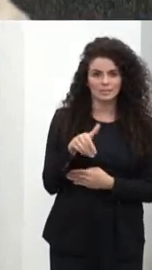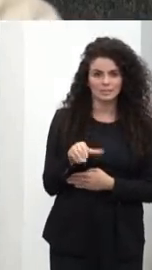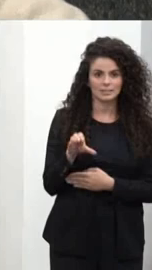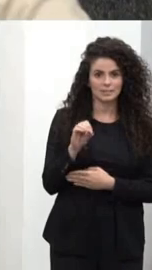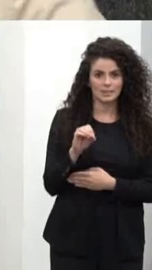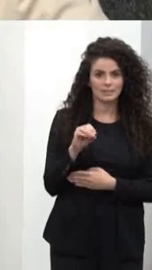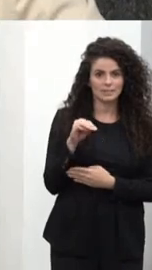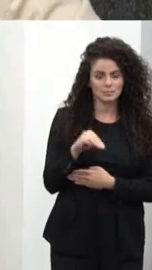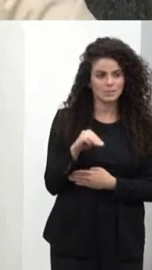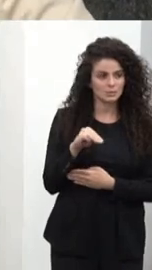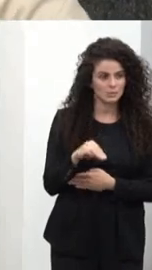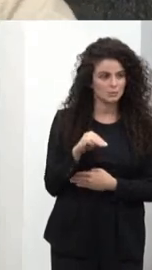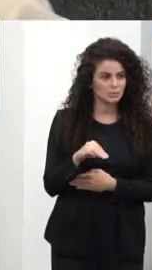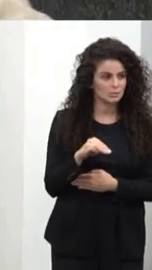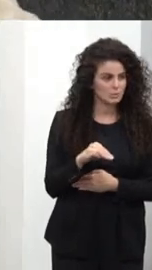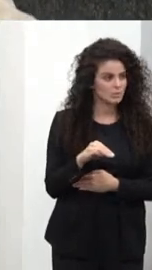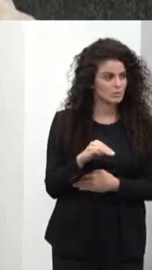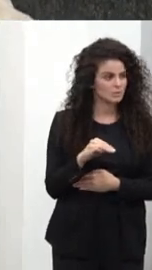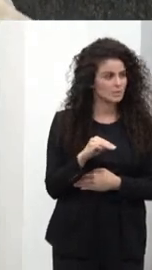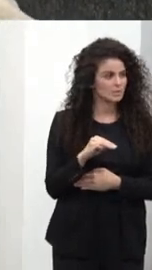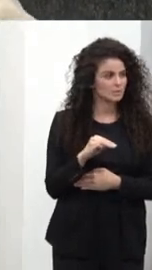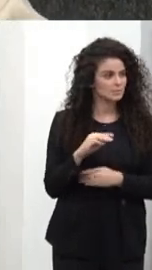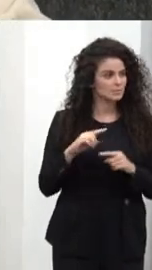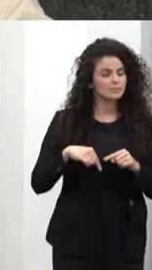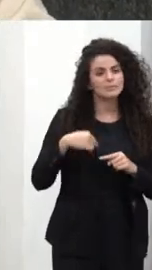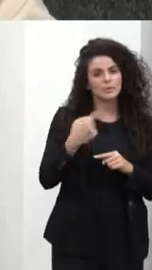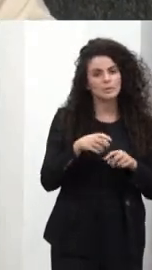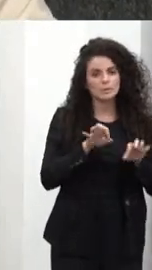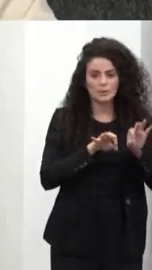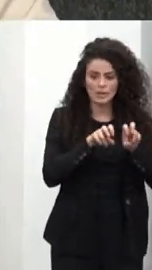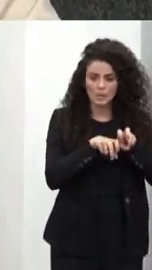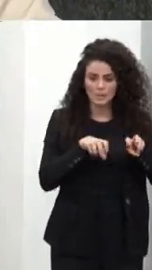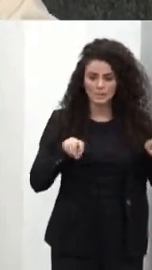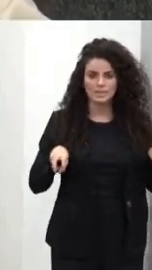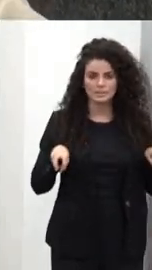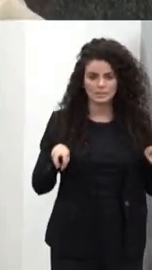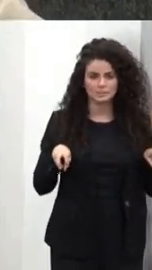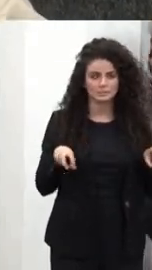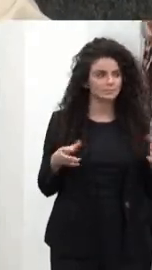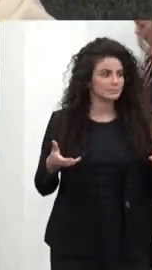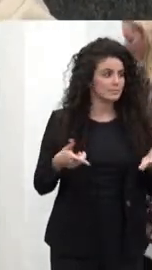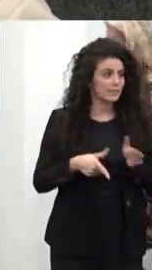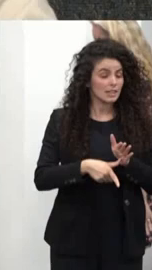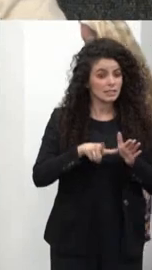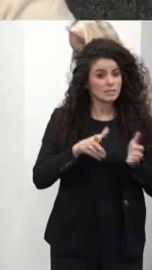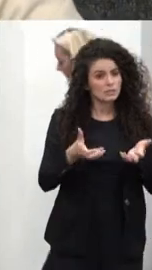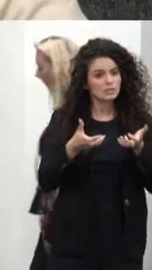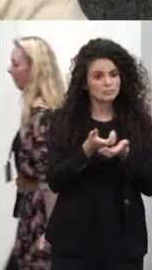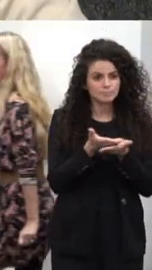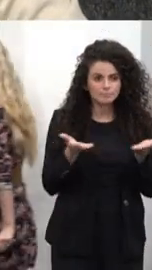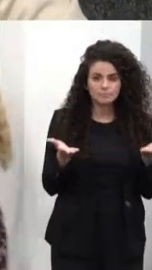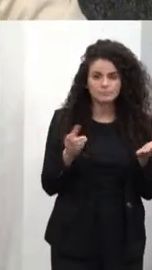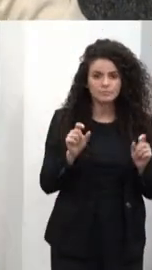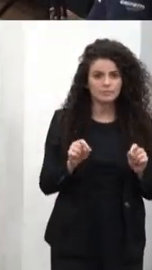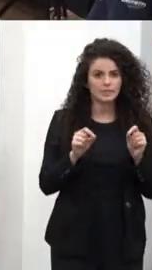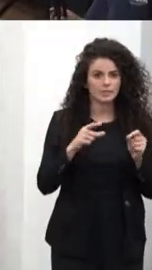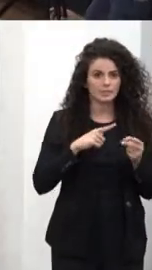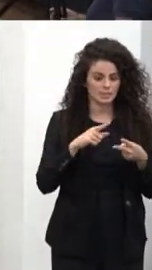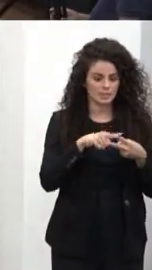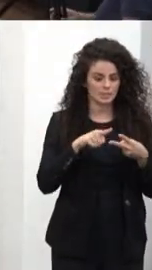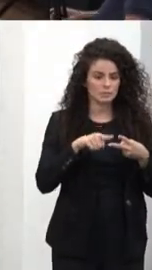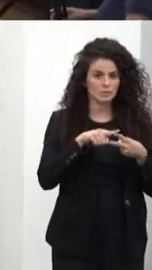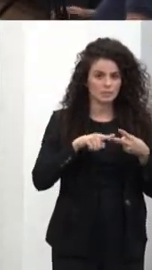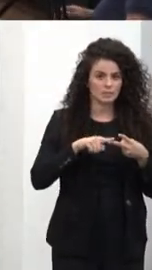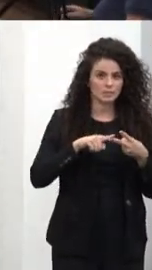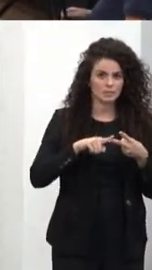e depois a gente vai recompor a mesa antes disso eu quero dizer que nós temos aqui nossas duas